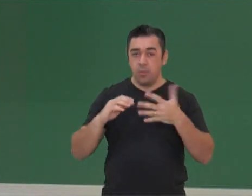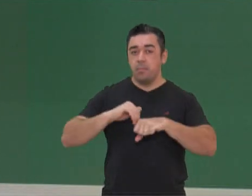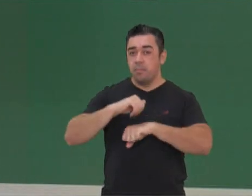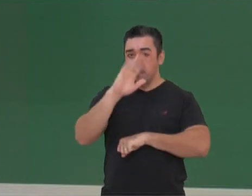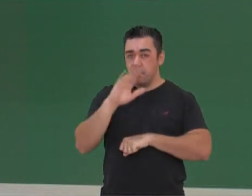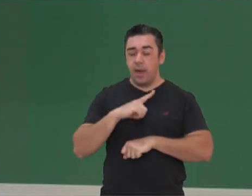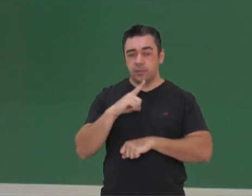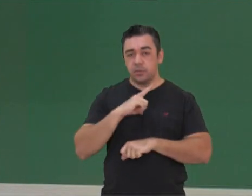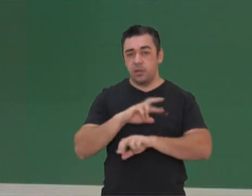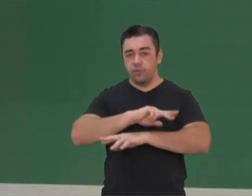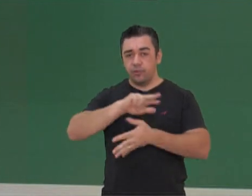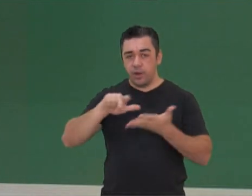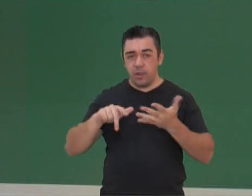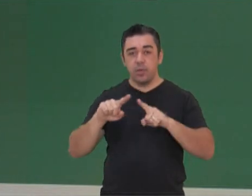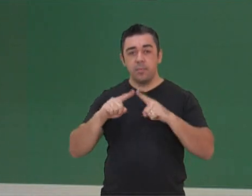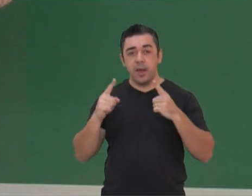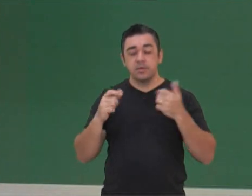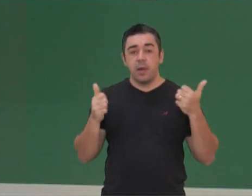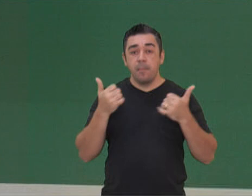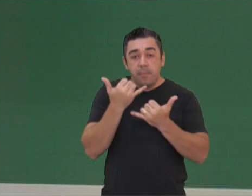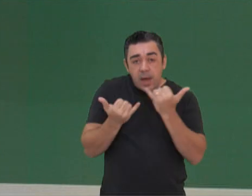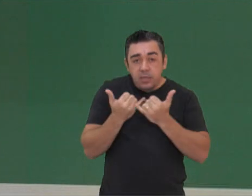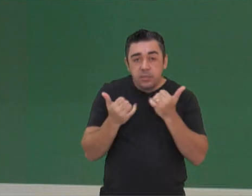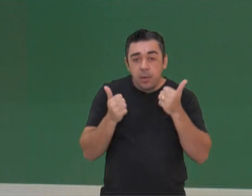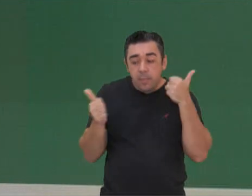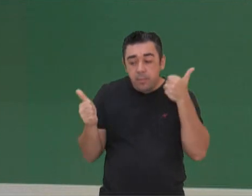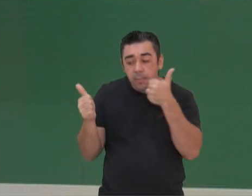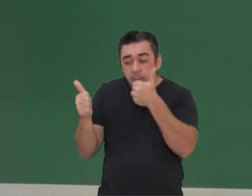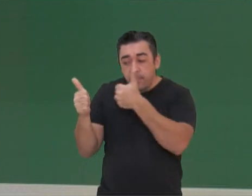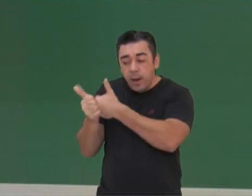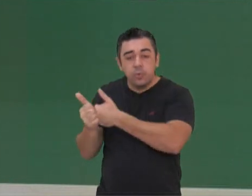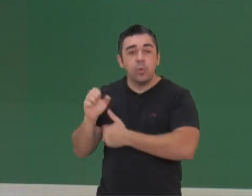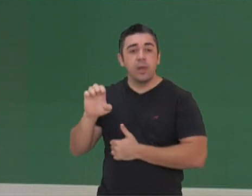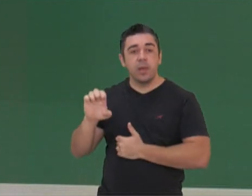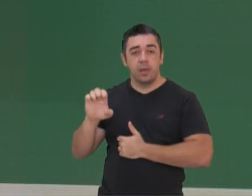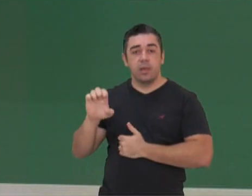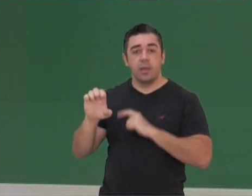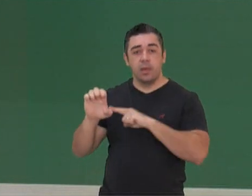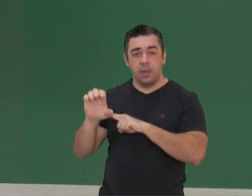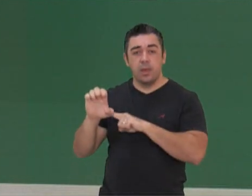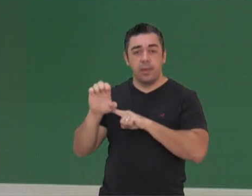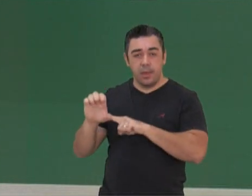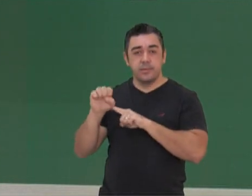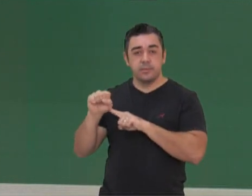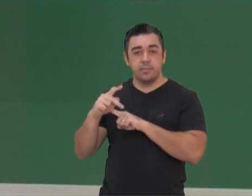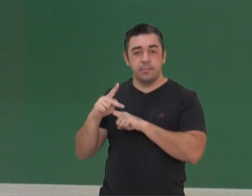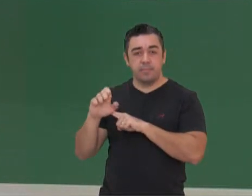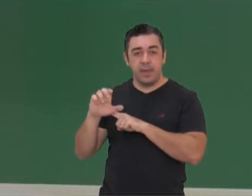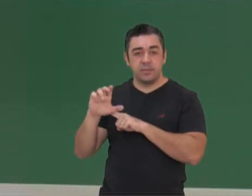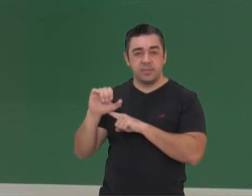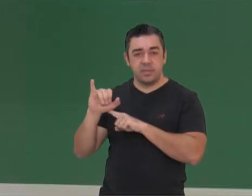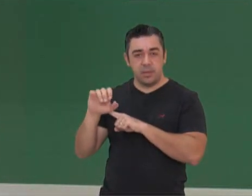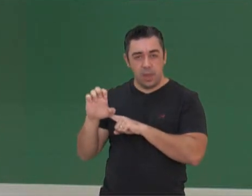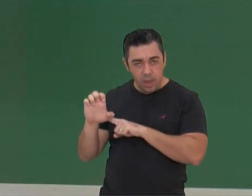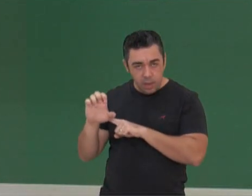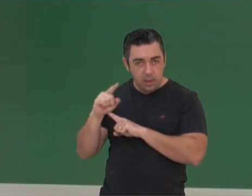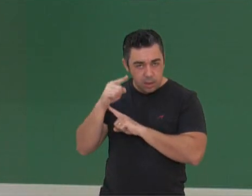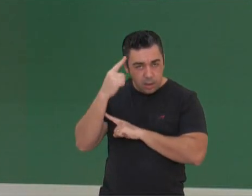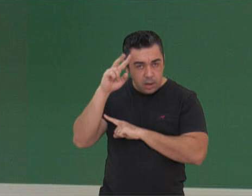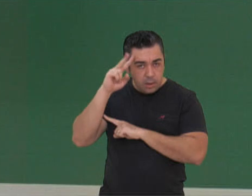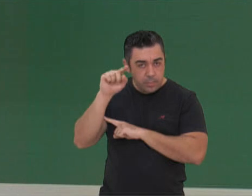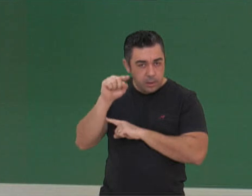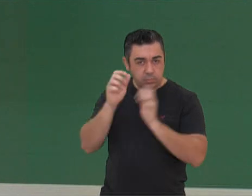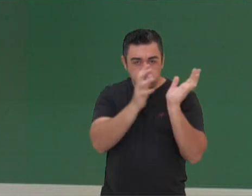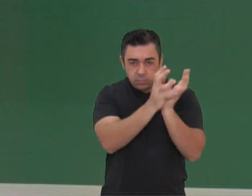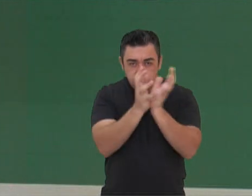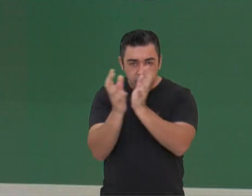Porém, a semelhança vai ficando mais perto conforme eu vou chegando perto da espécie. Isso é importante, tá? Então, vocês estão vendo aqui a classificação, tem que lembrar disso.